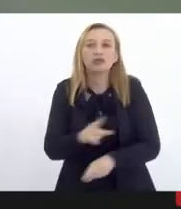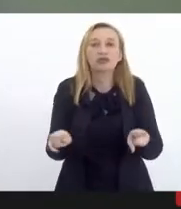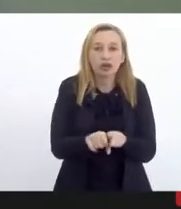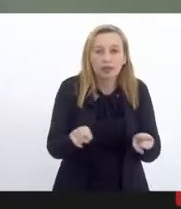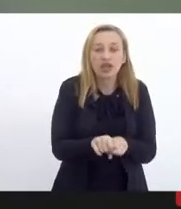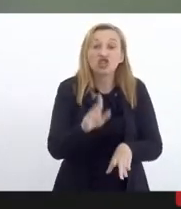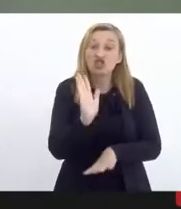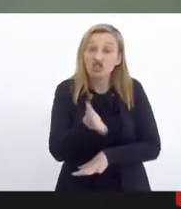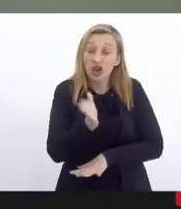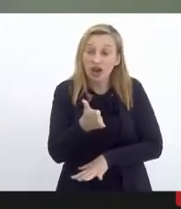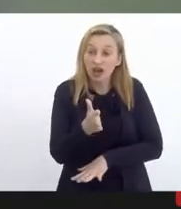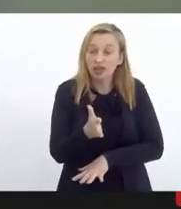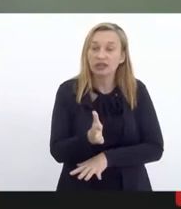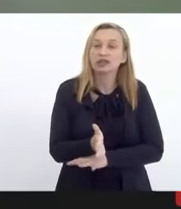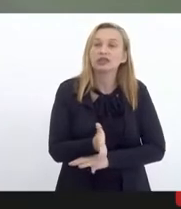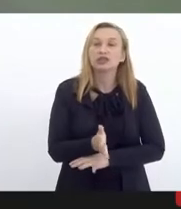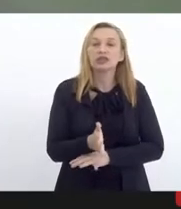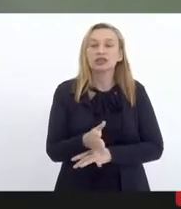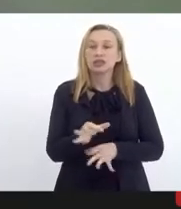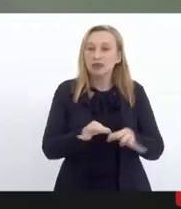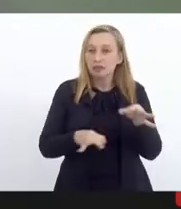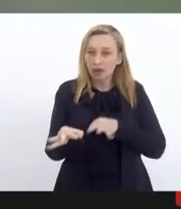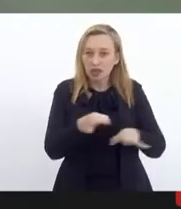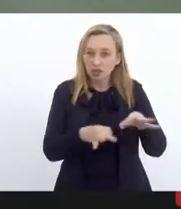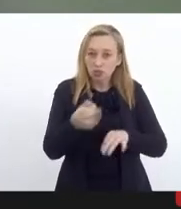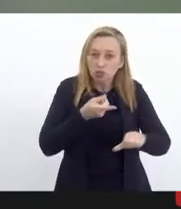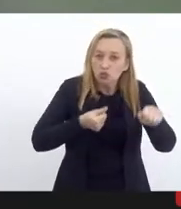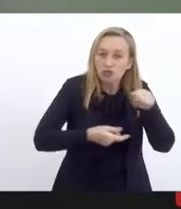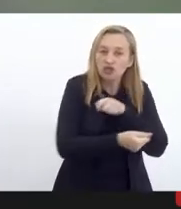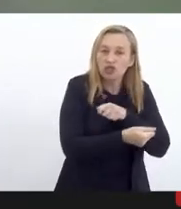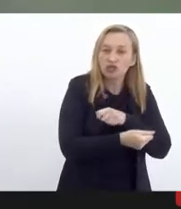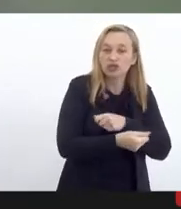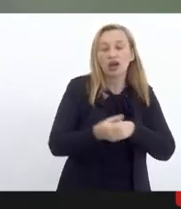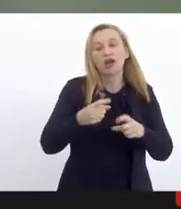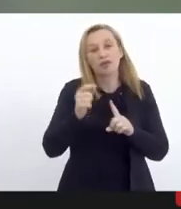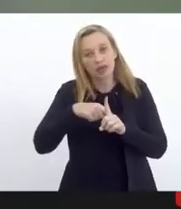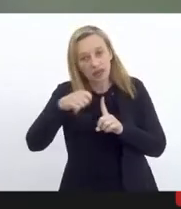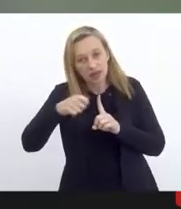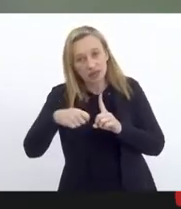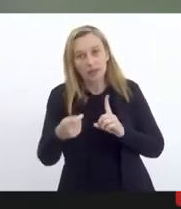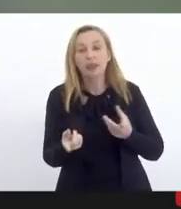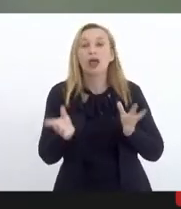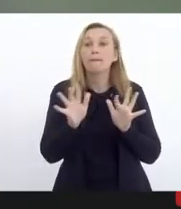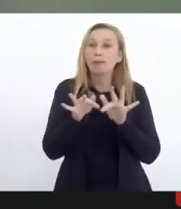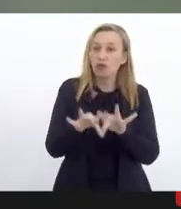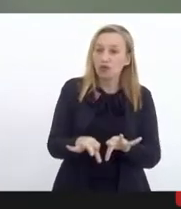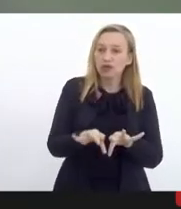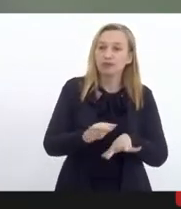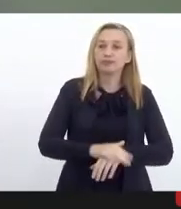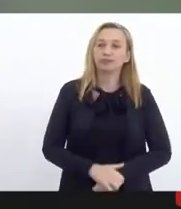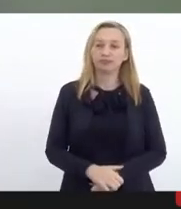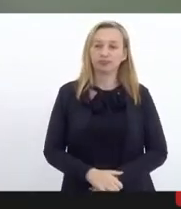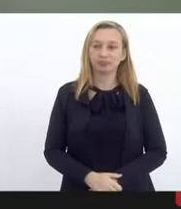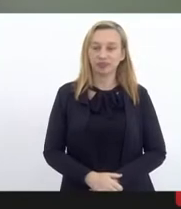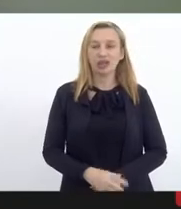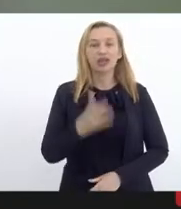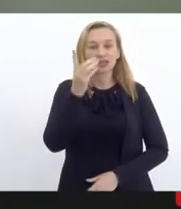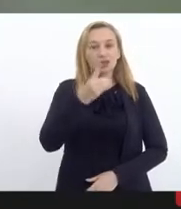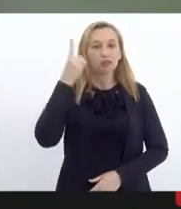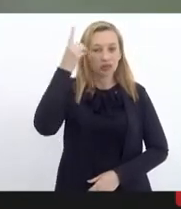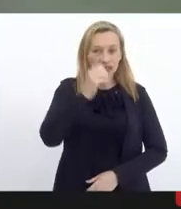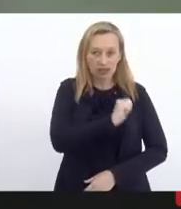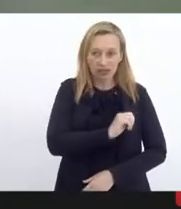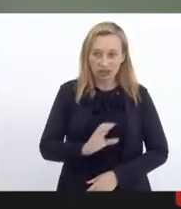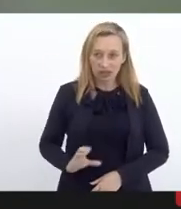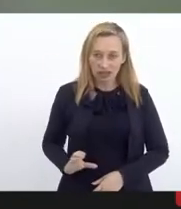está com esse plano de atração de investimentos à mesa. E, por fim, deputado André